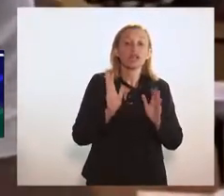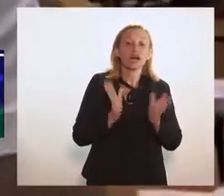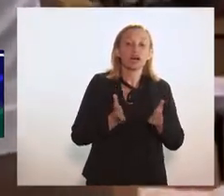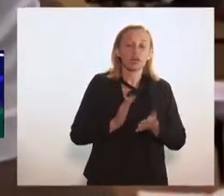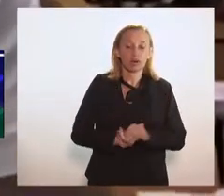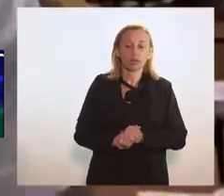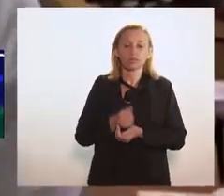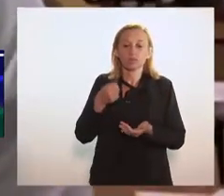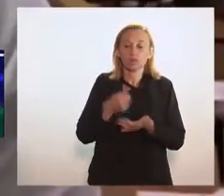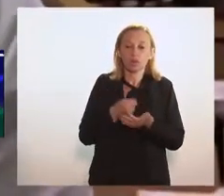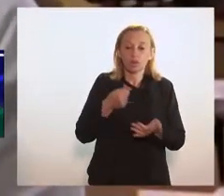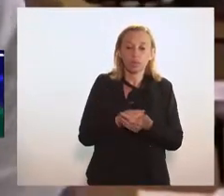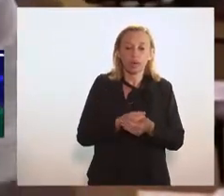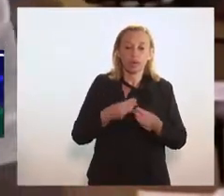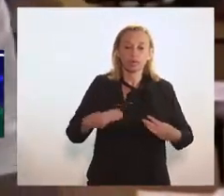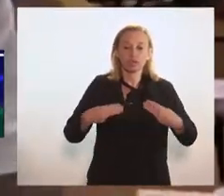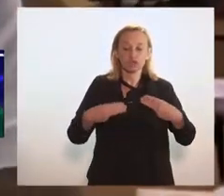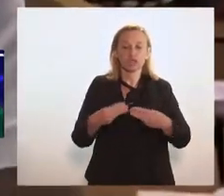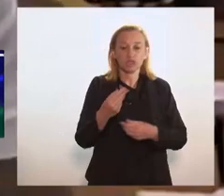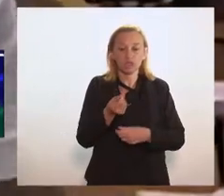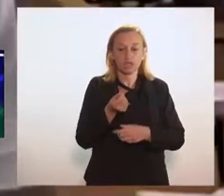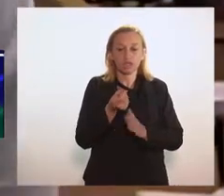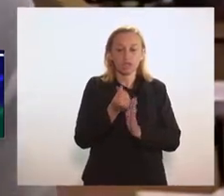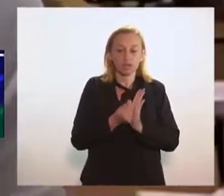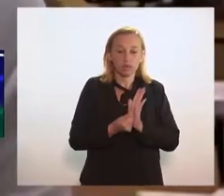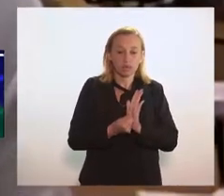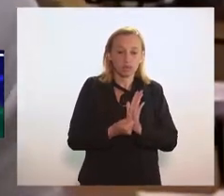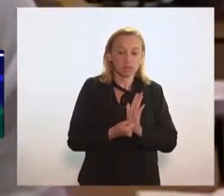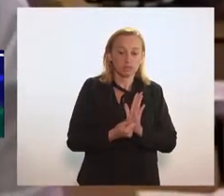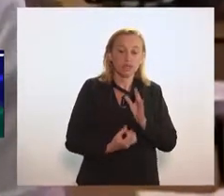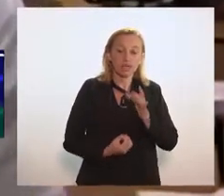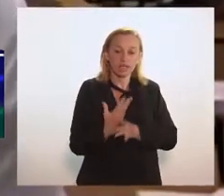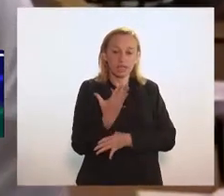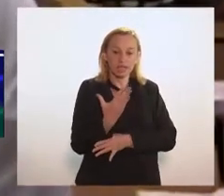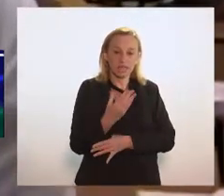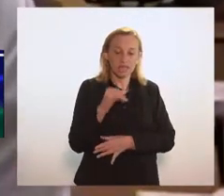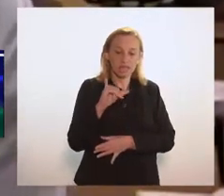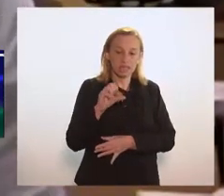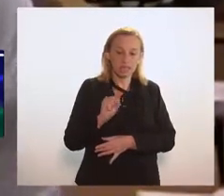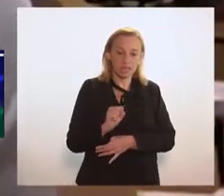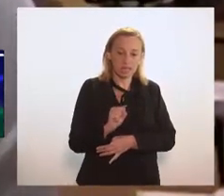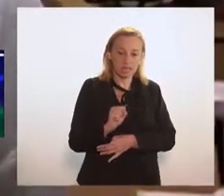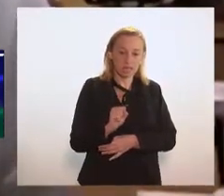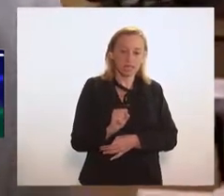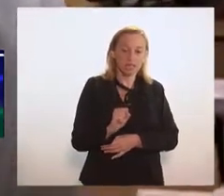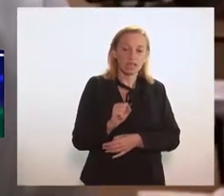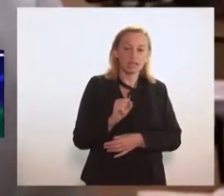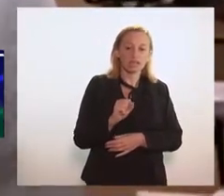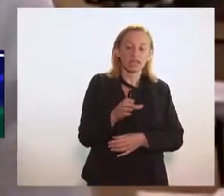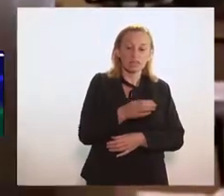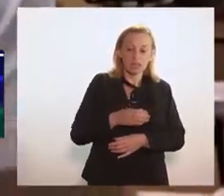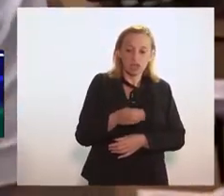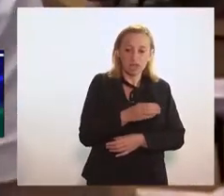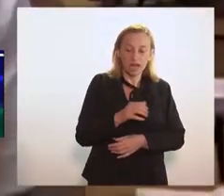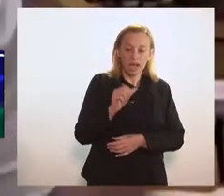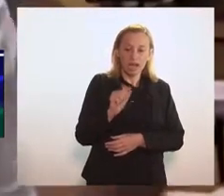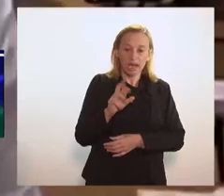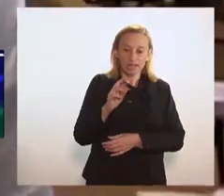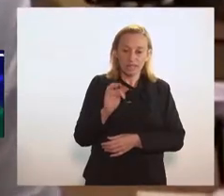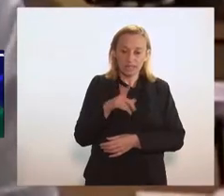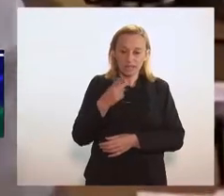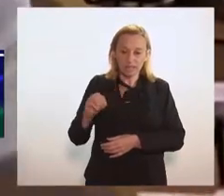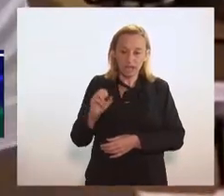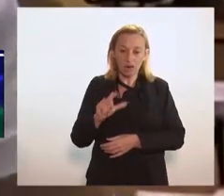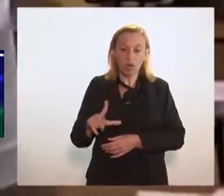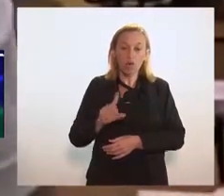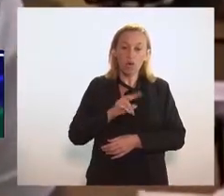é cobrar o Ministério da Economia para ele que crie uma NCM da cervejaria artesanal, ou então fazer a